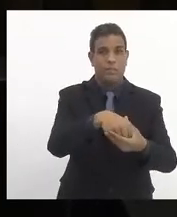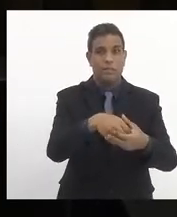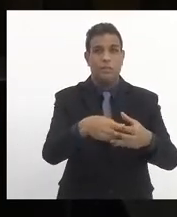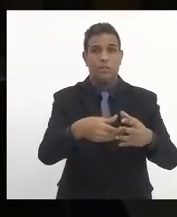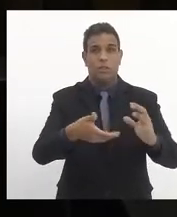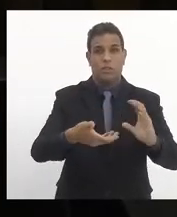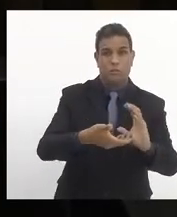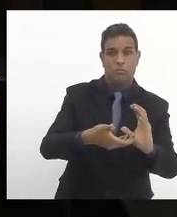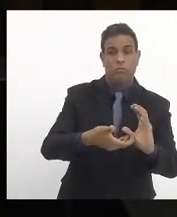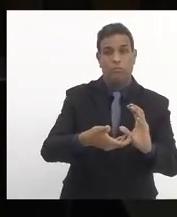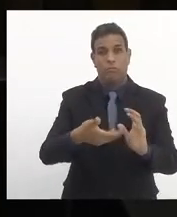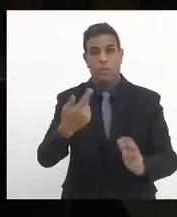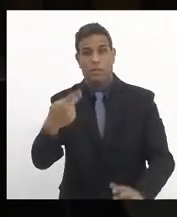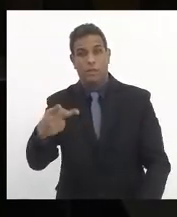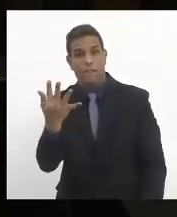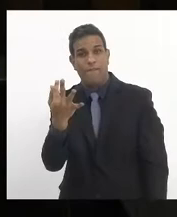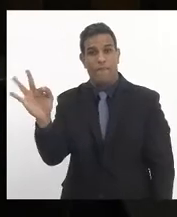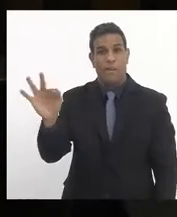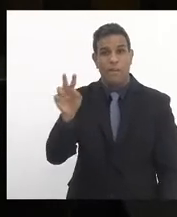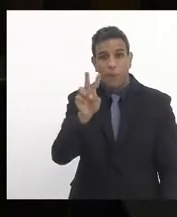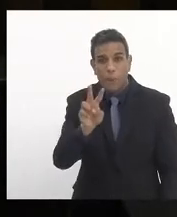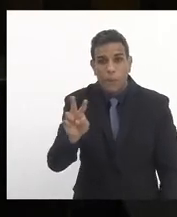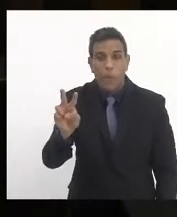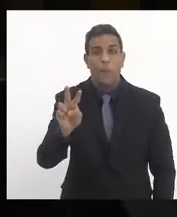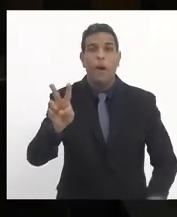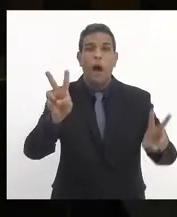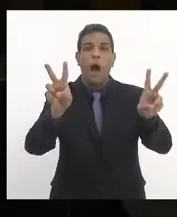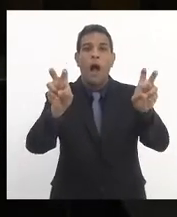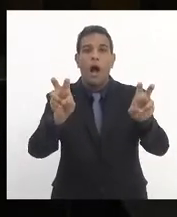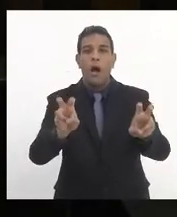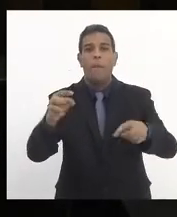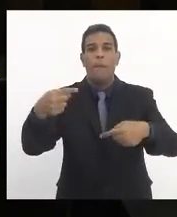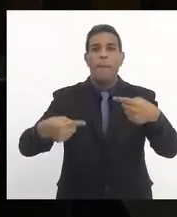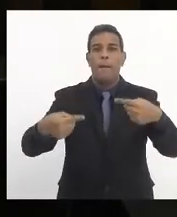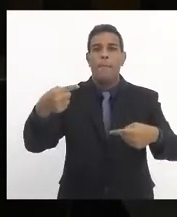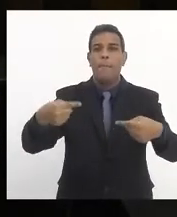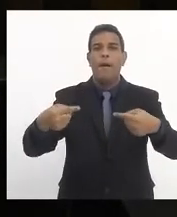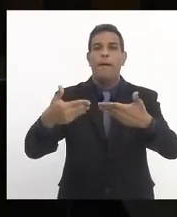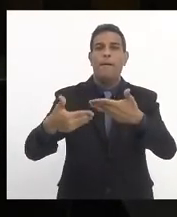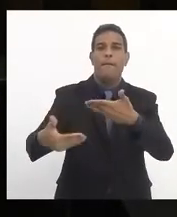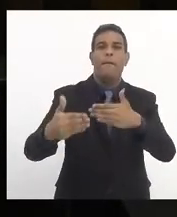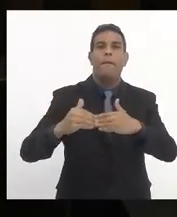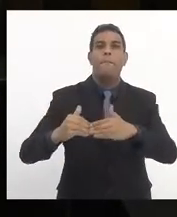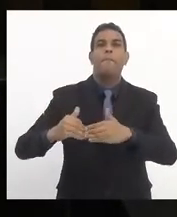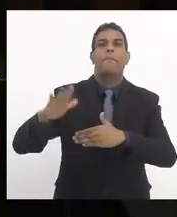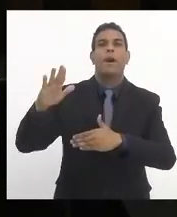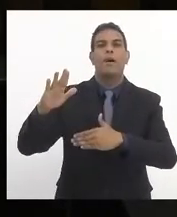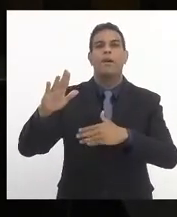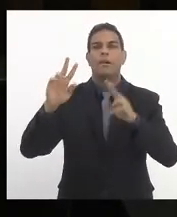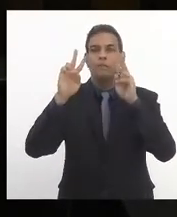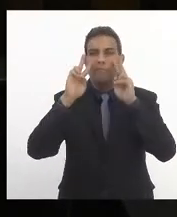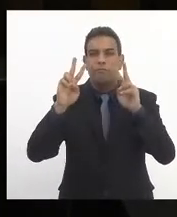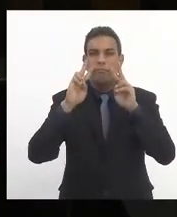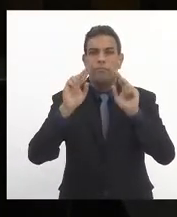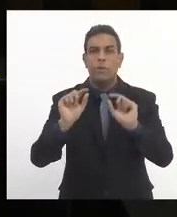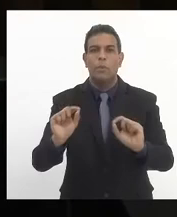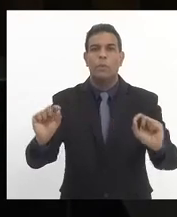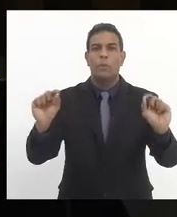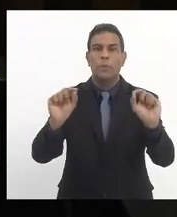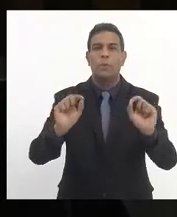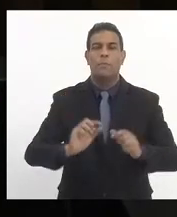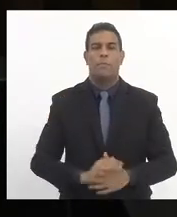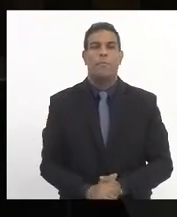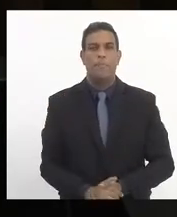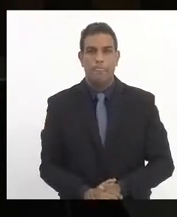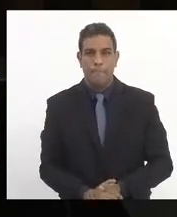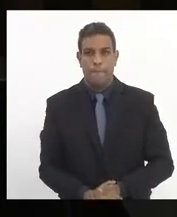quanto no Senado. Esse é um tema político da maior relevância. Eu me lembro, deputado